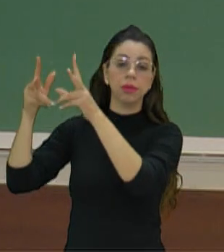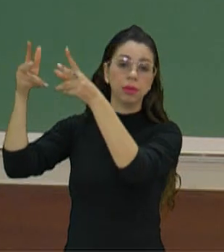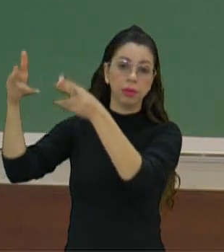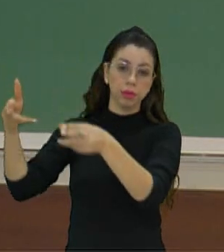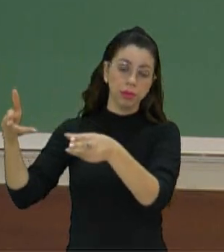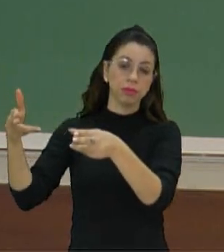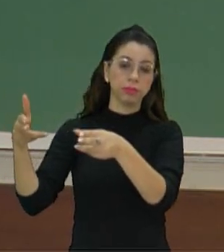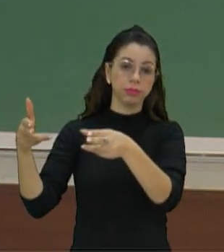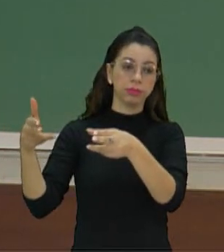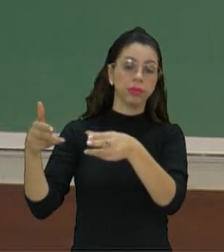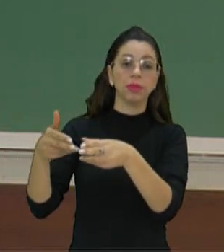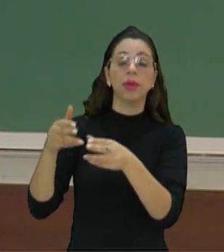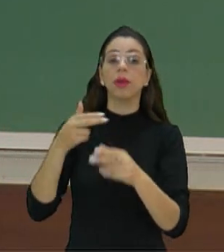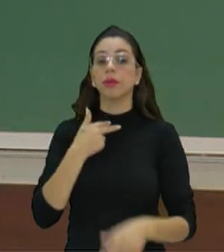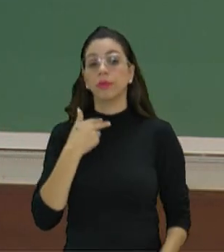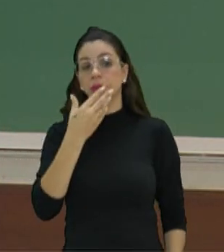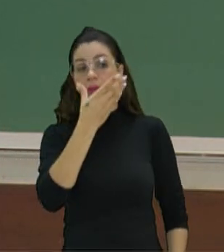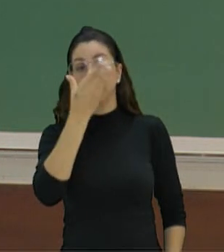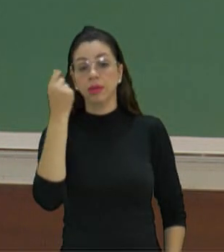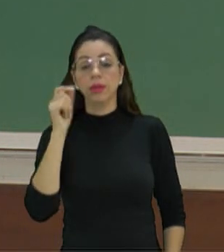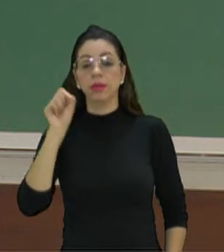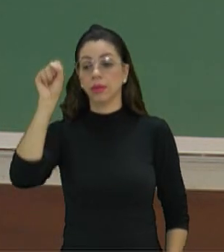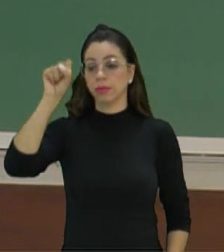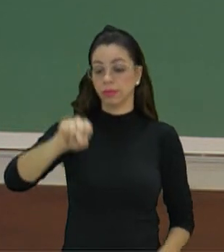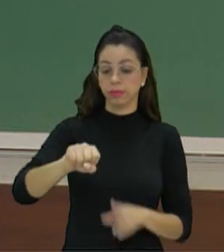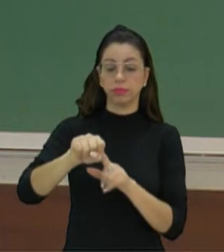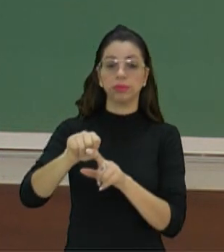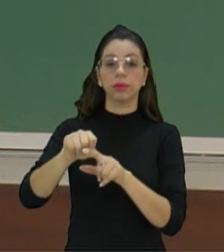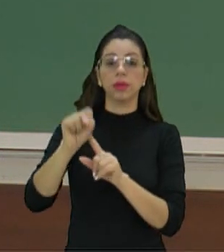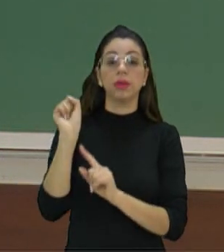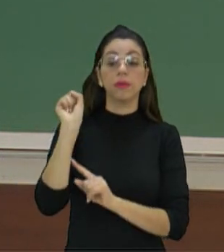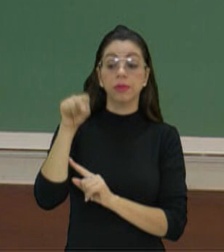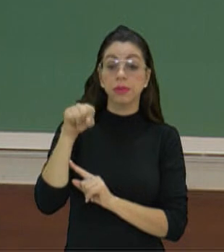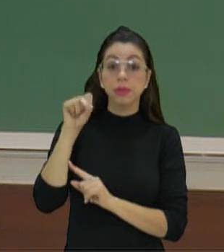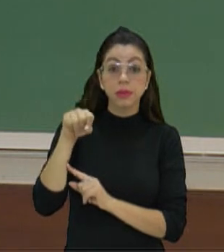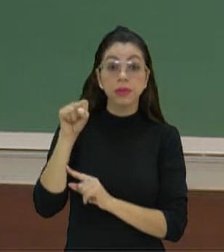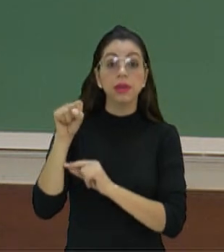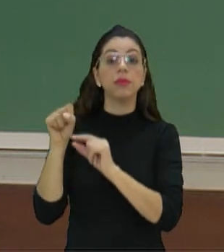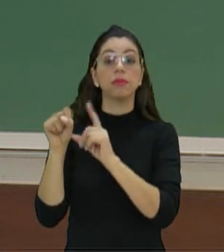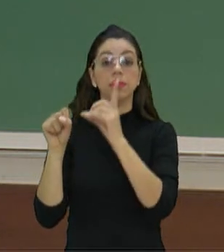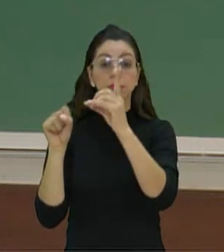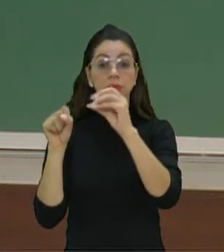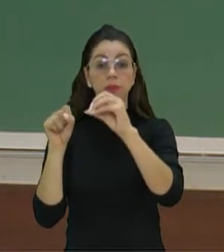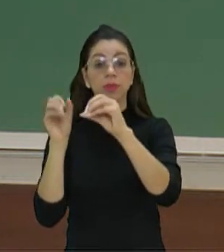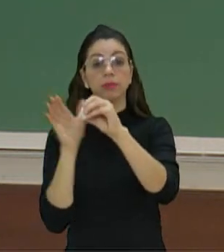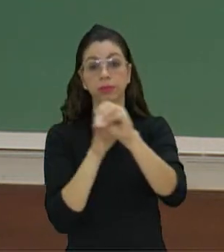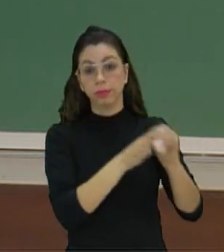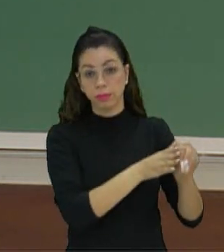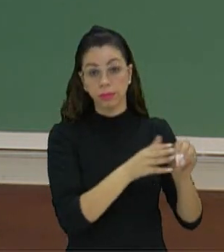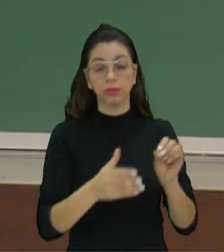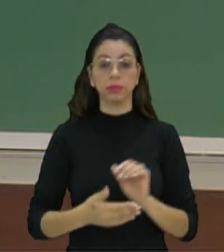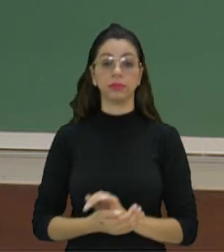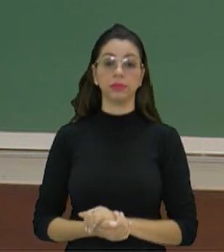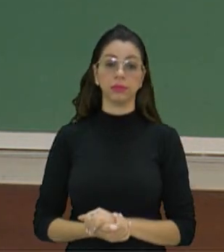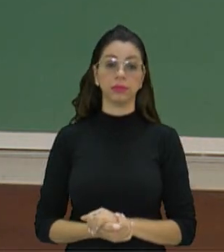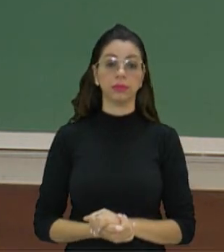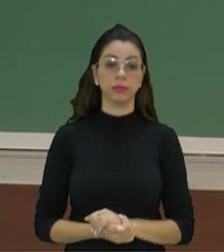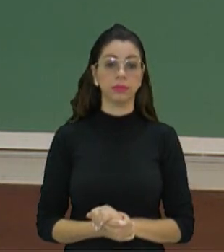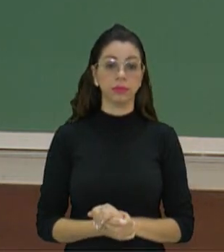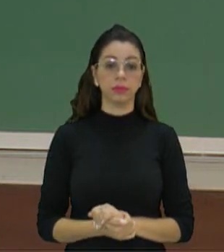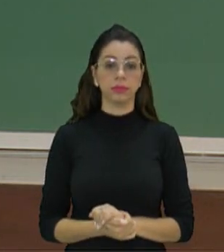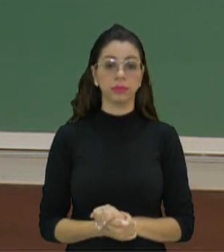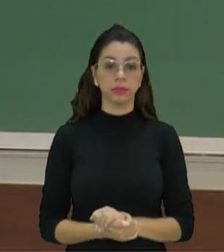Só não pode esquecer, se for na afirmativa, você tira o do, beleza? 3. How important